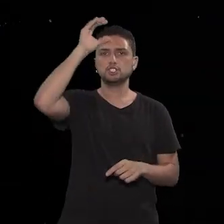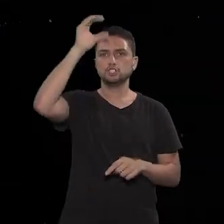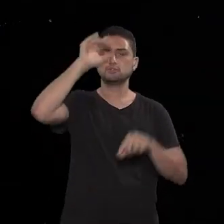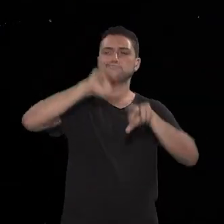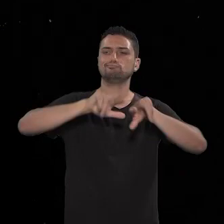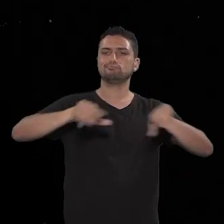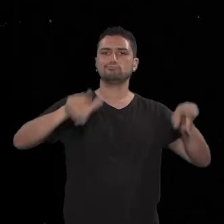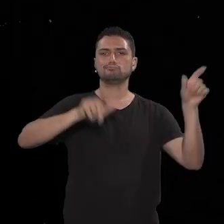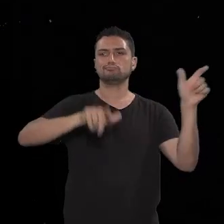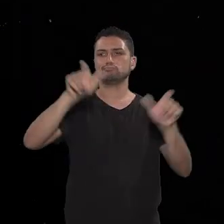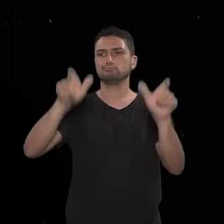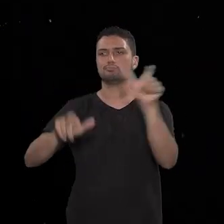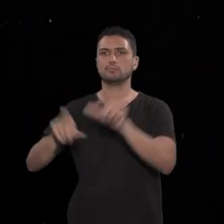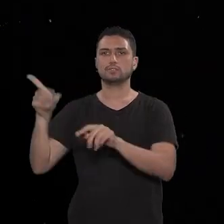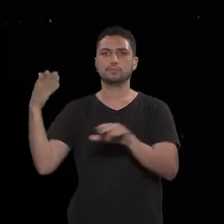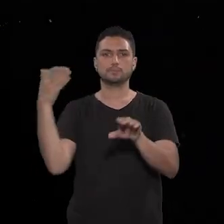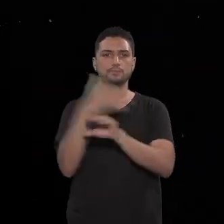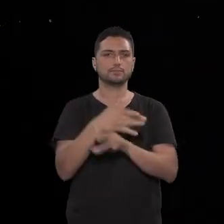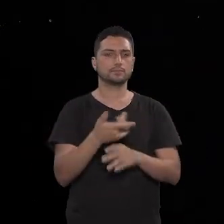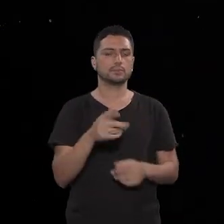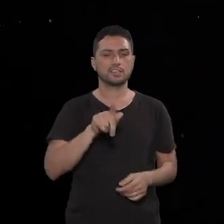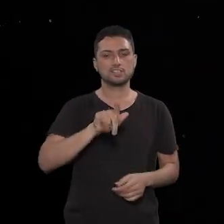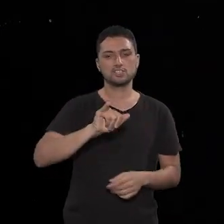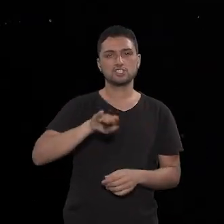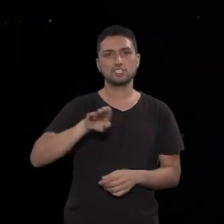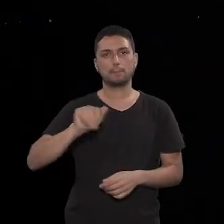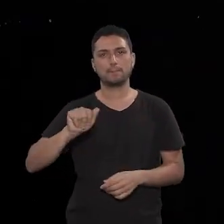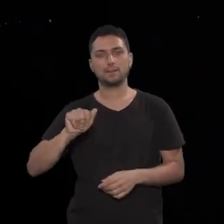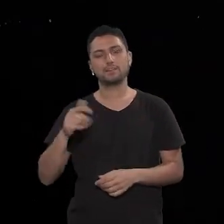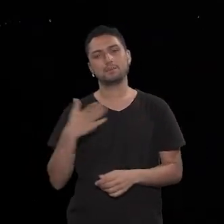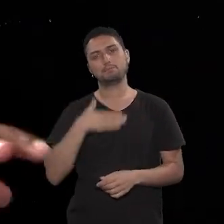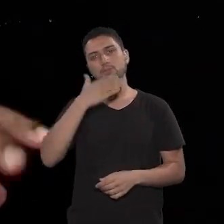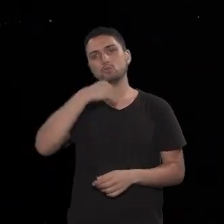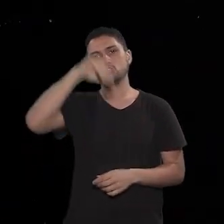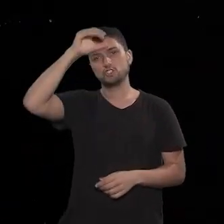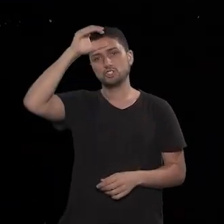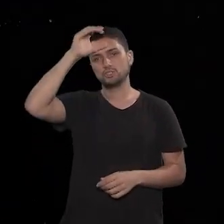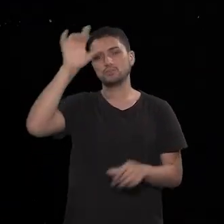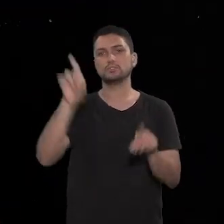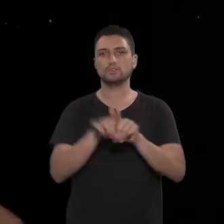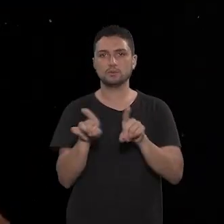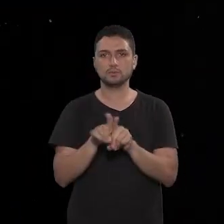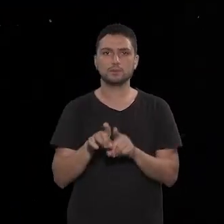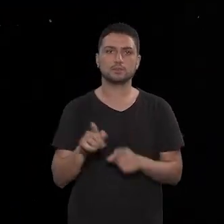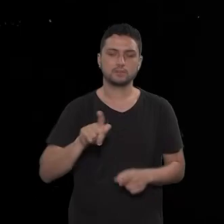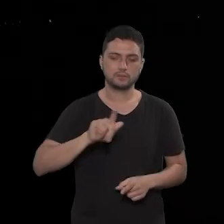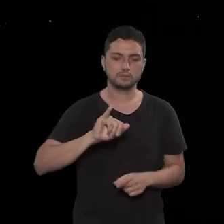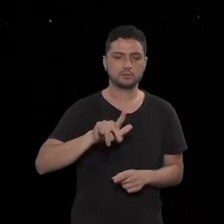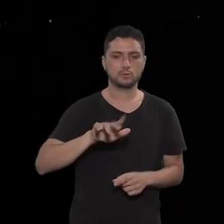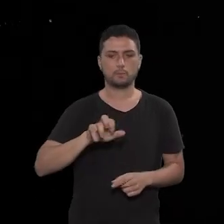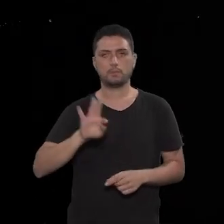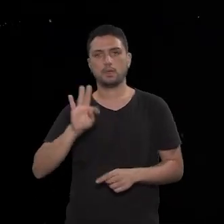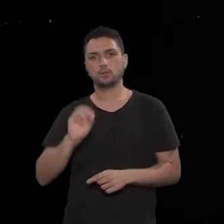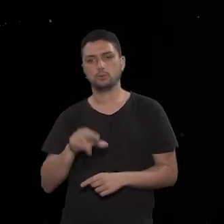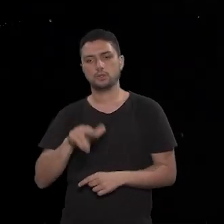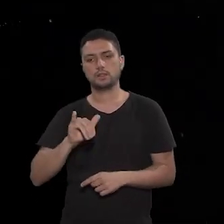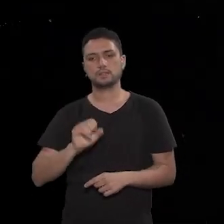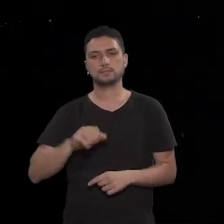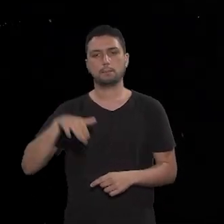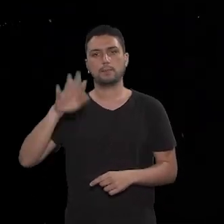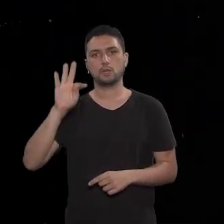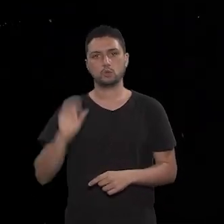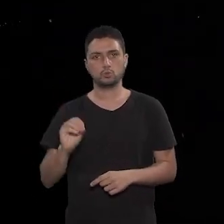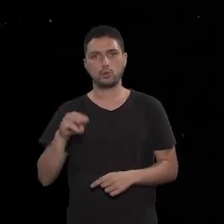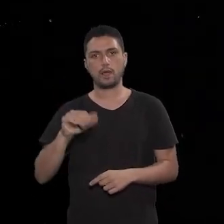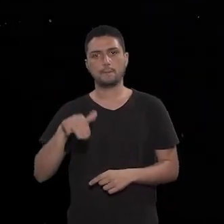papai, e meus tios também, que são também sócios fundadores dessa Giba, Gilberto, meu tio também, Gilberto Nascimento Amaro,